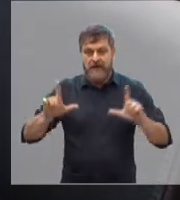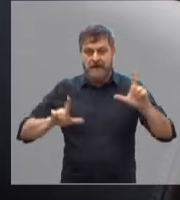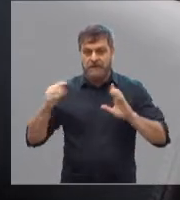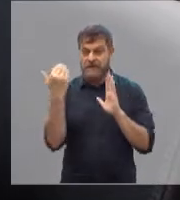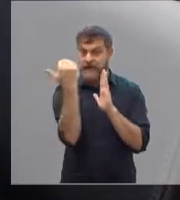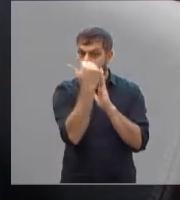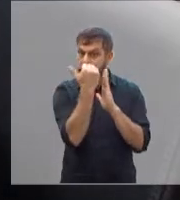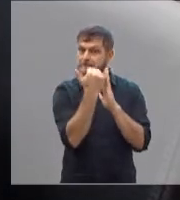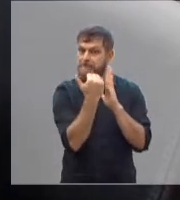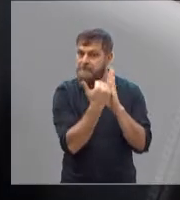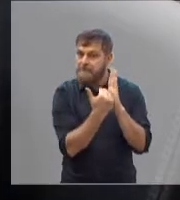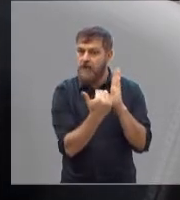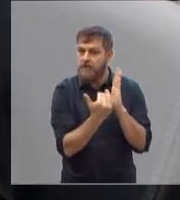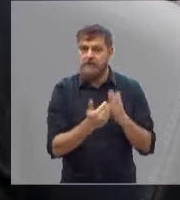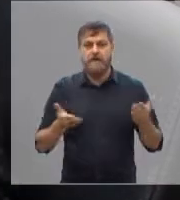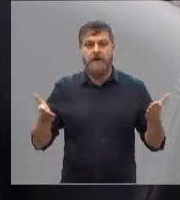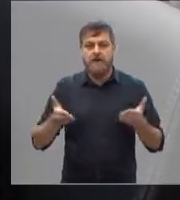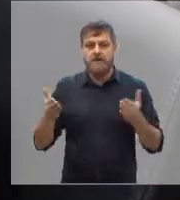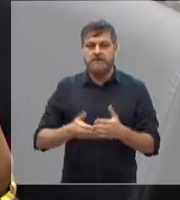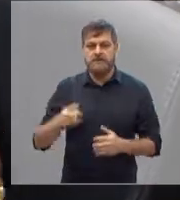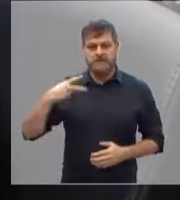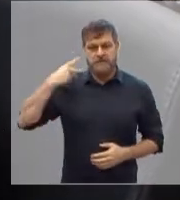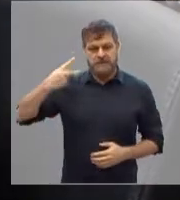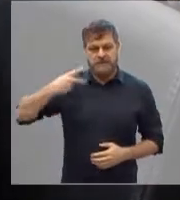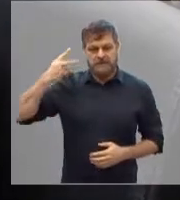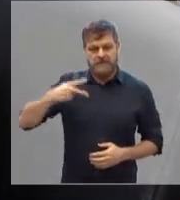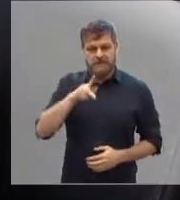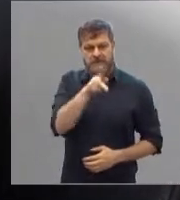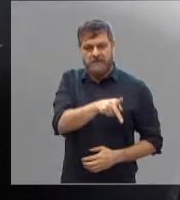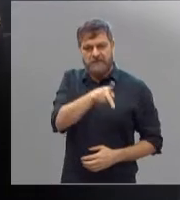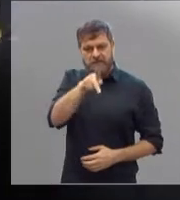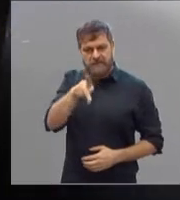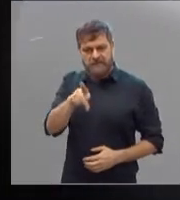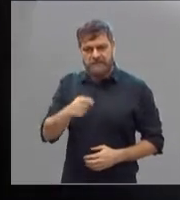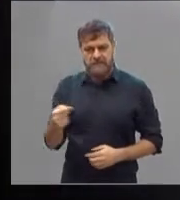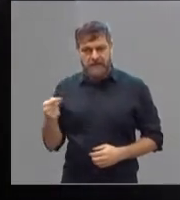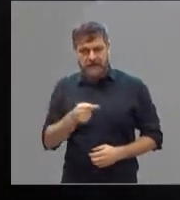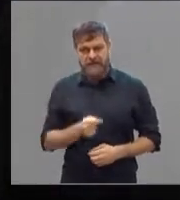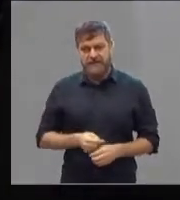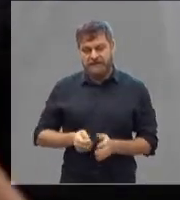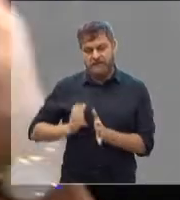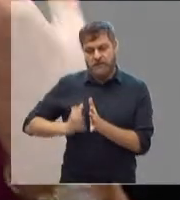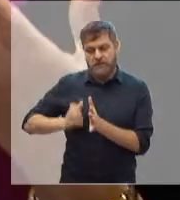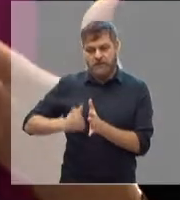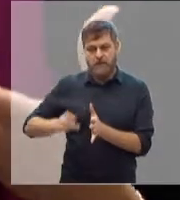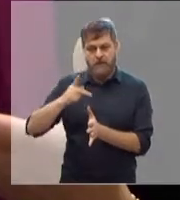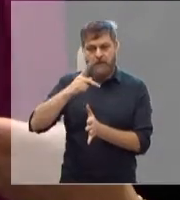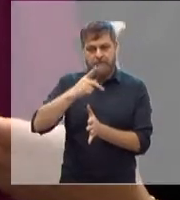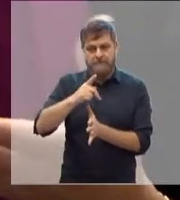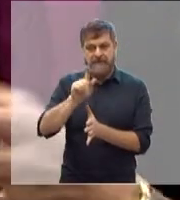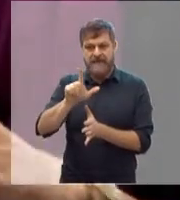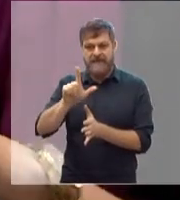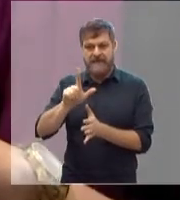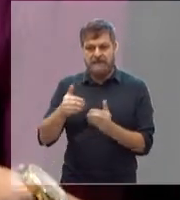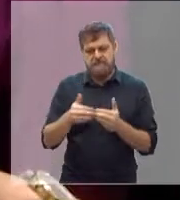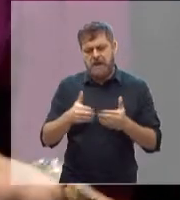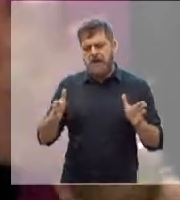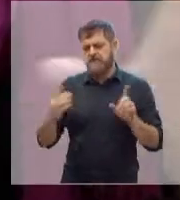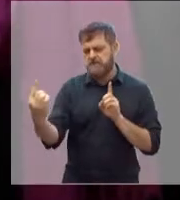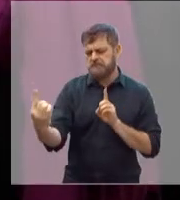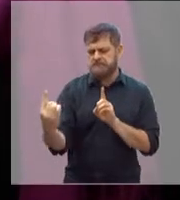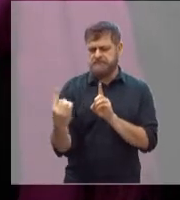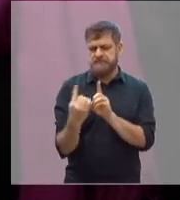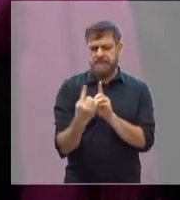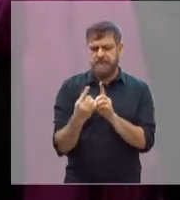está no ar mais um programa em pauta. Hoje, o vereador aqui, professor Alberto, ele que é do Partido Liberal, abriu aqui